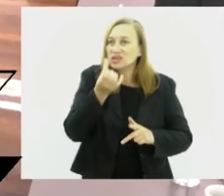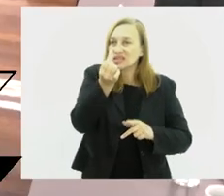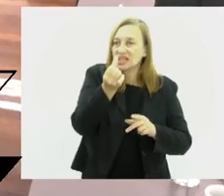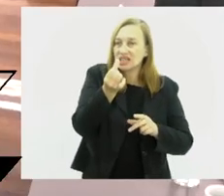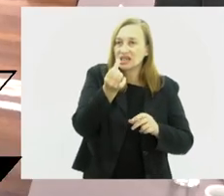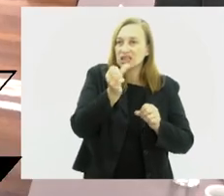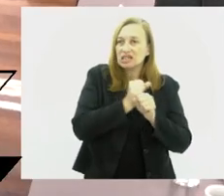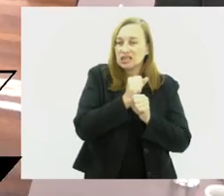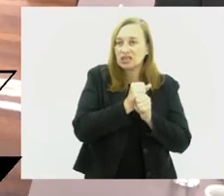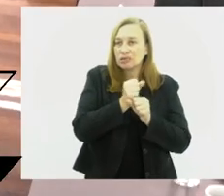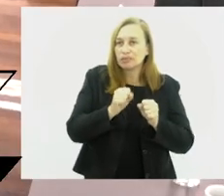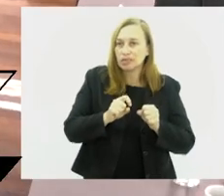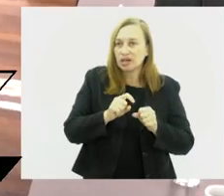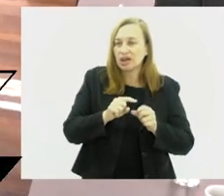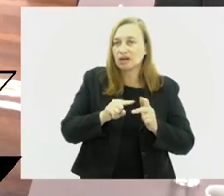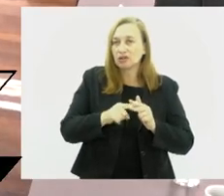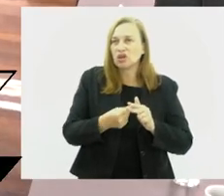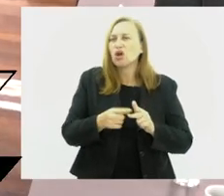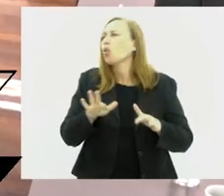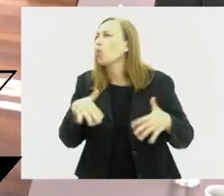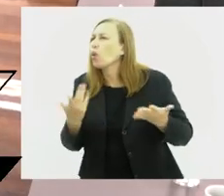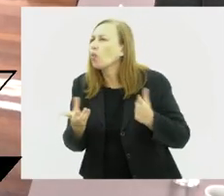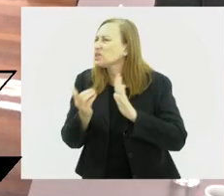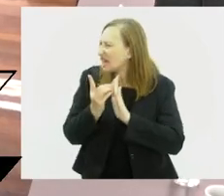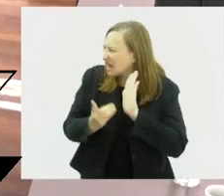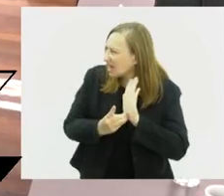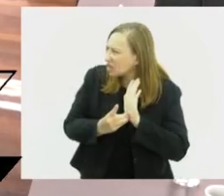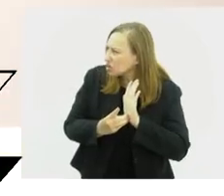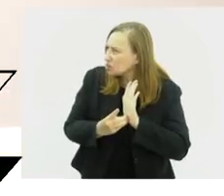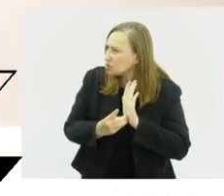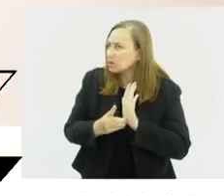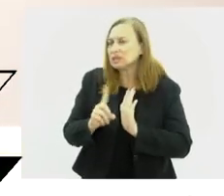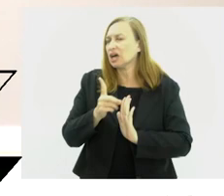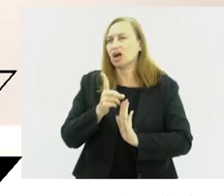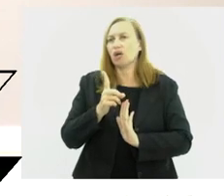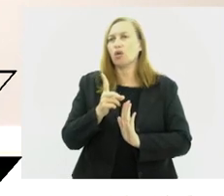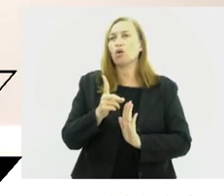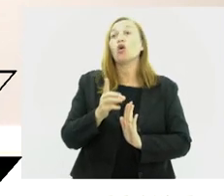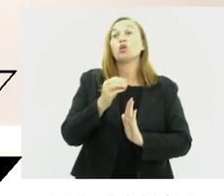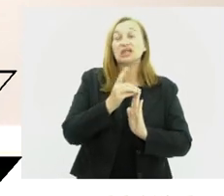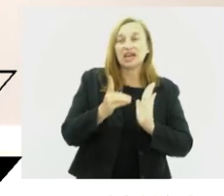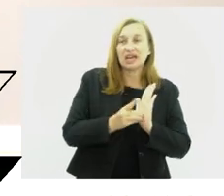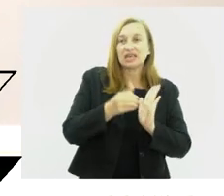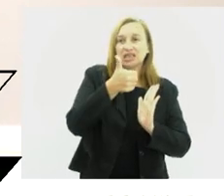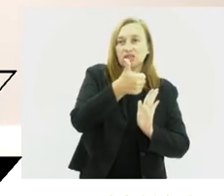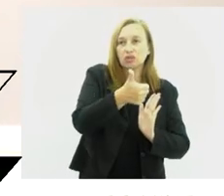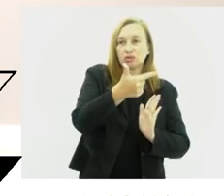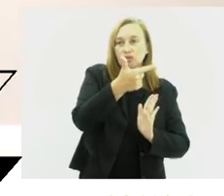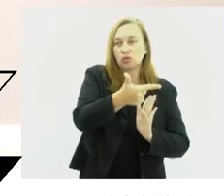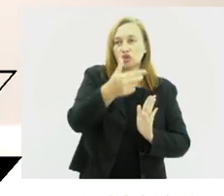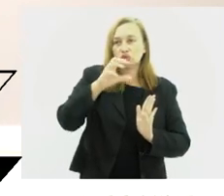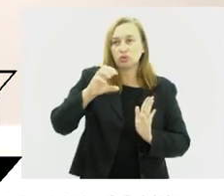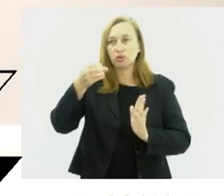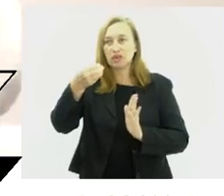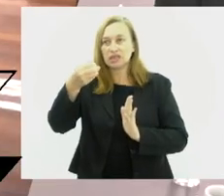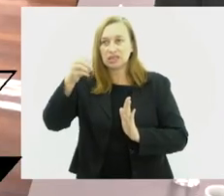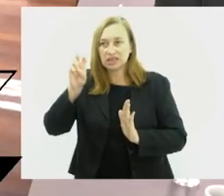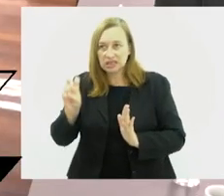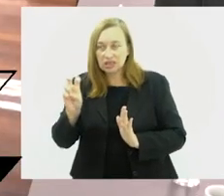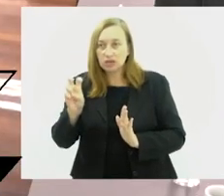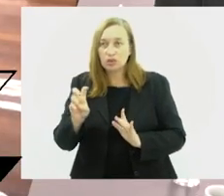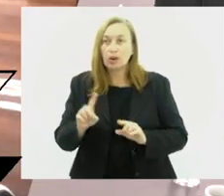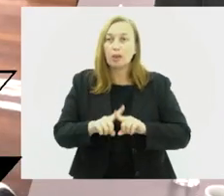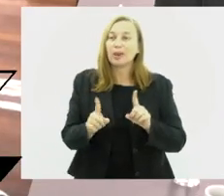de 2005 mesmo. Qual é? O decreto, não, é de 2005? Não, o decreto é de 2005 e a segunda lei... Qual é o número? É a